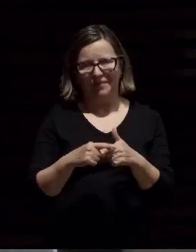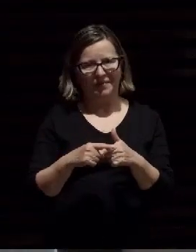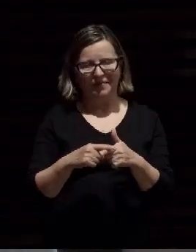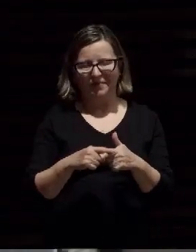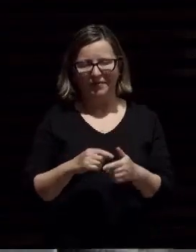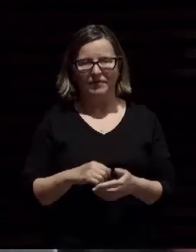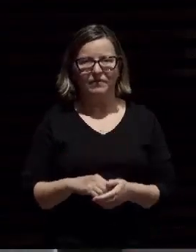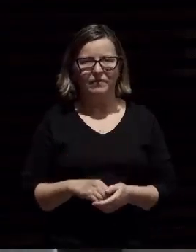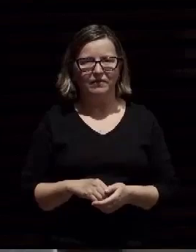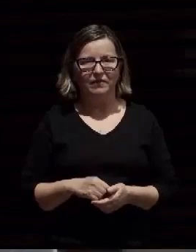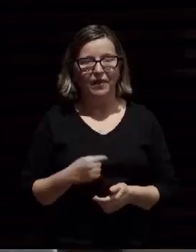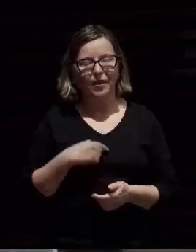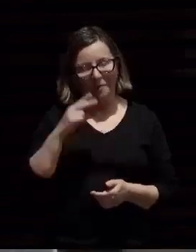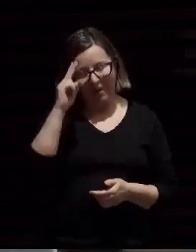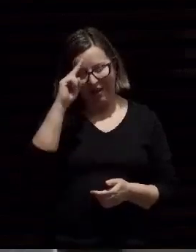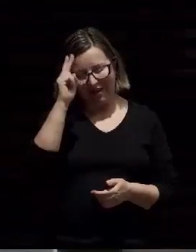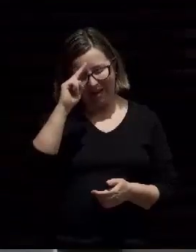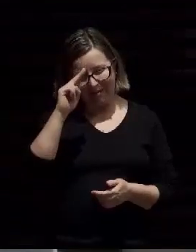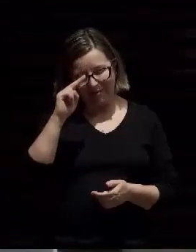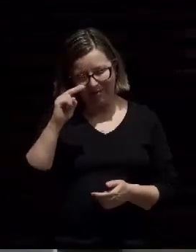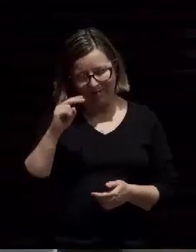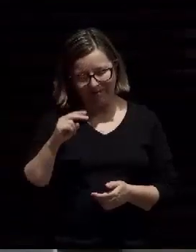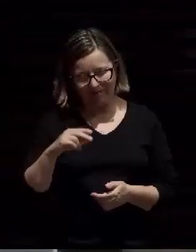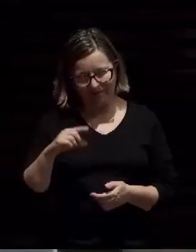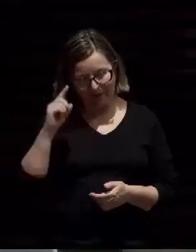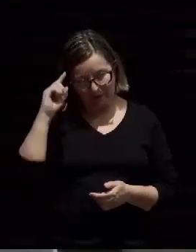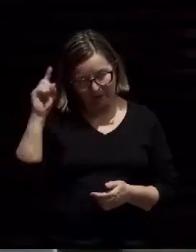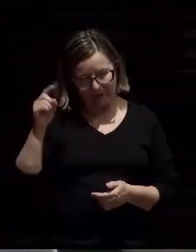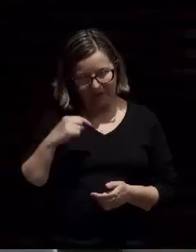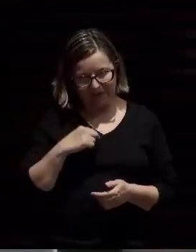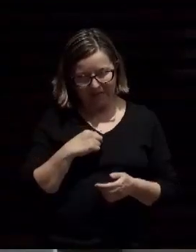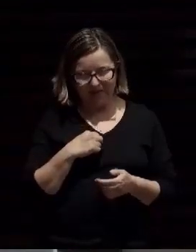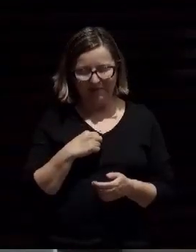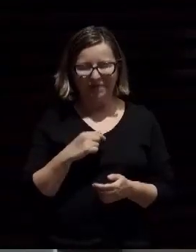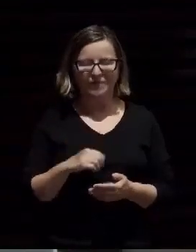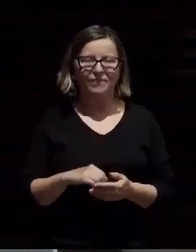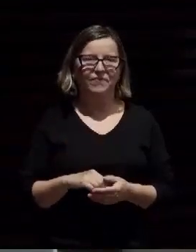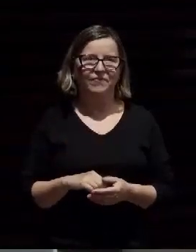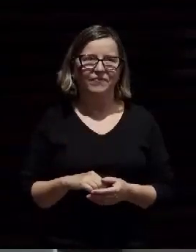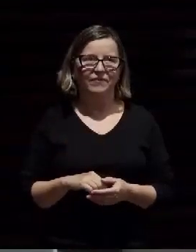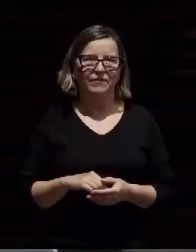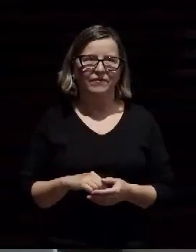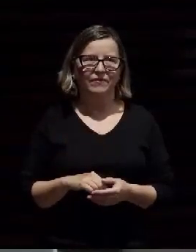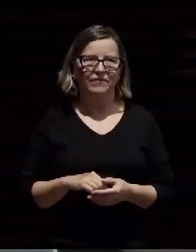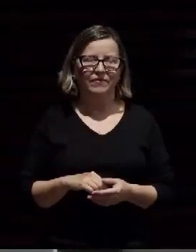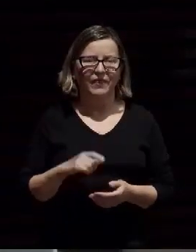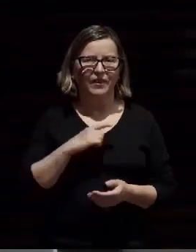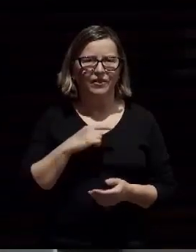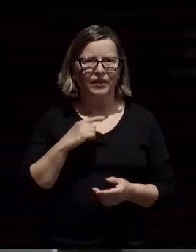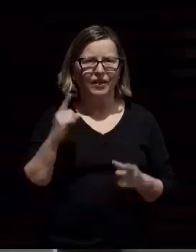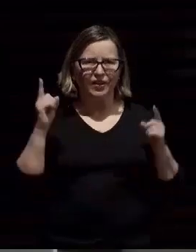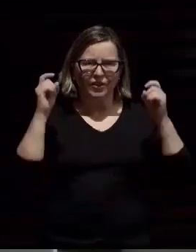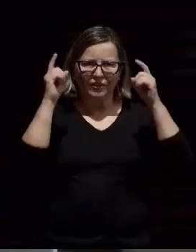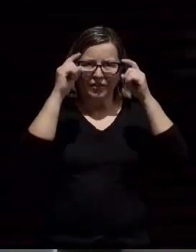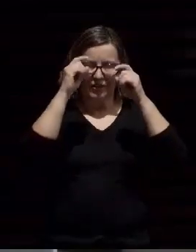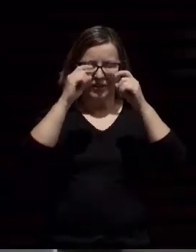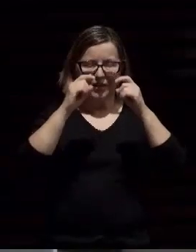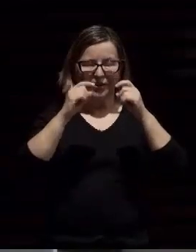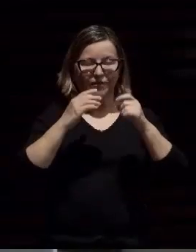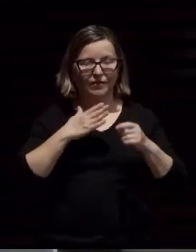Eu me lembro, numa das vezes que eu estava tendo alguma dificuldade com a minha